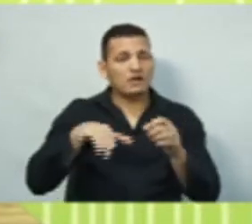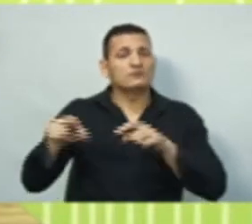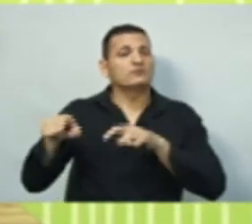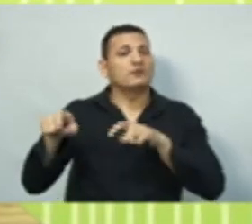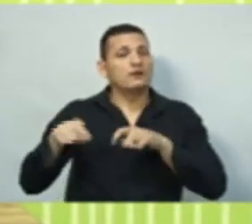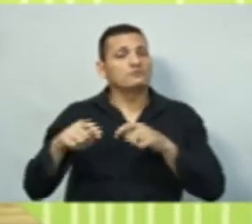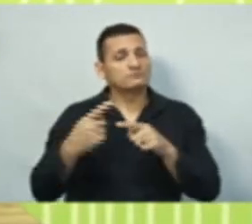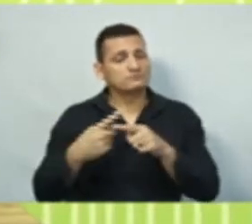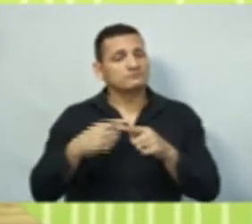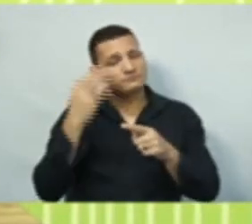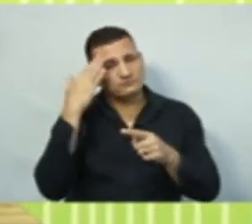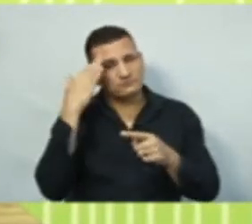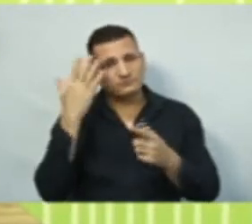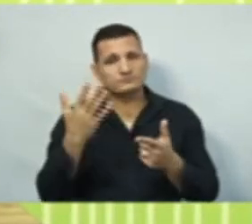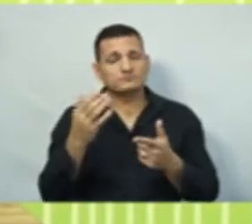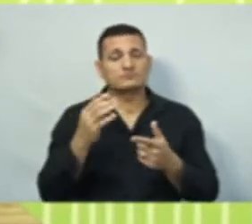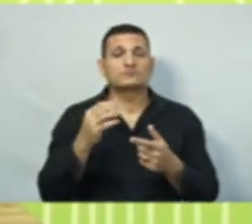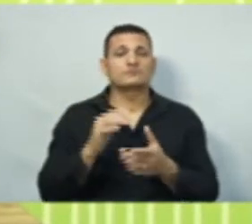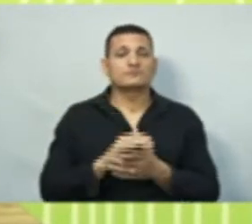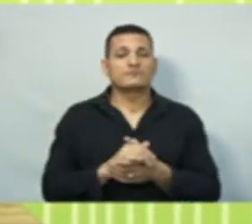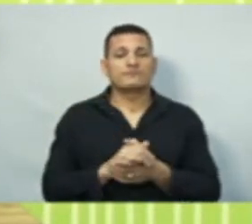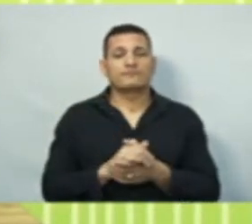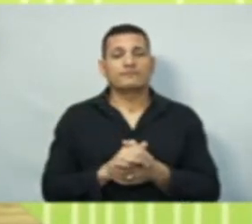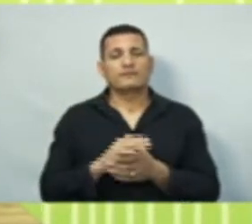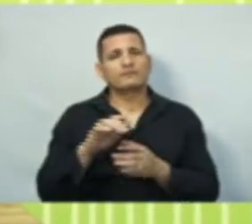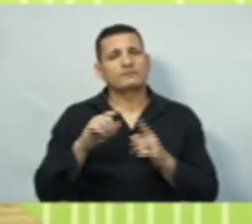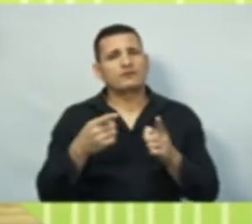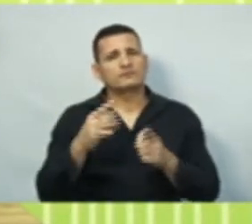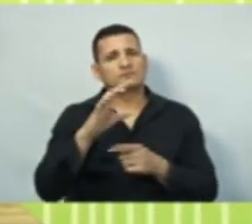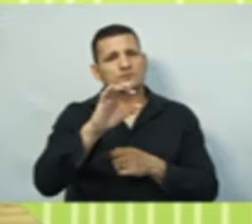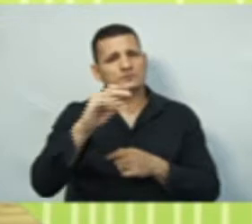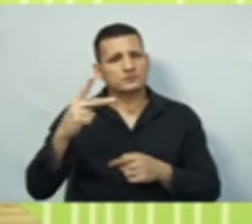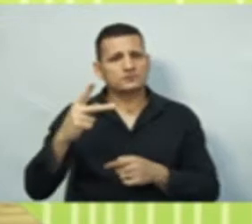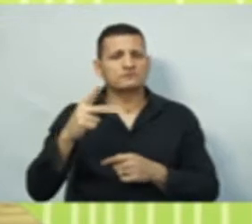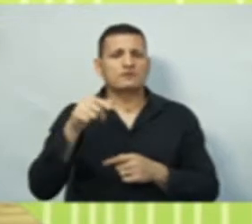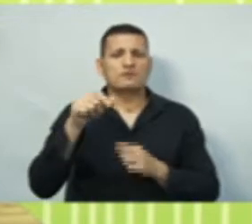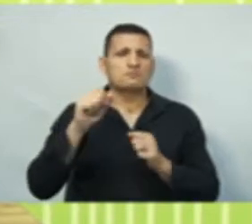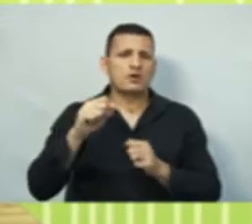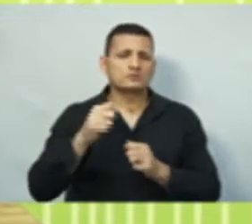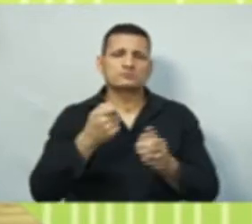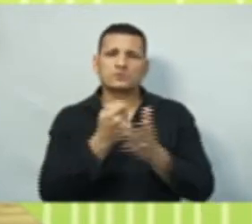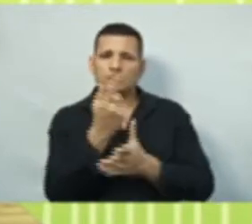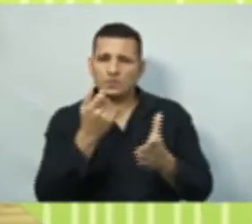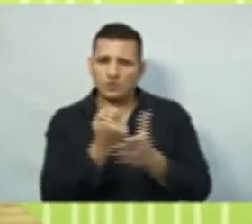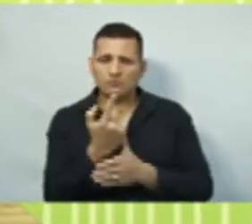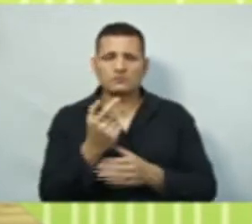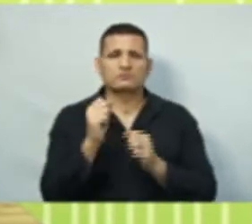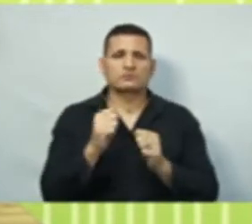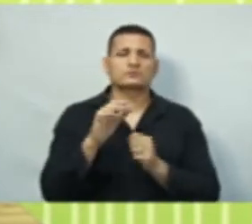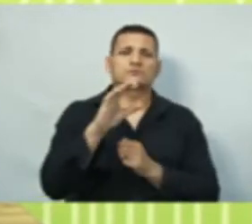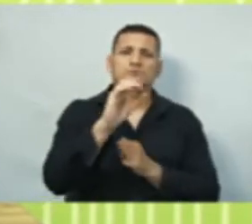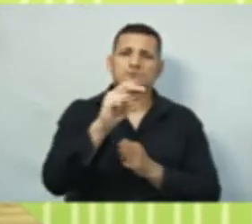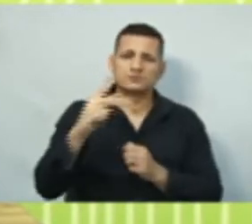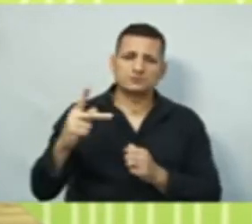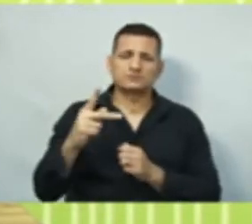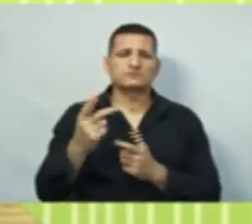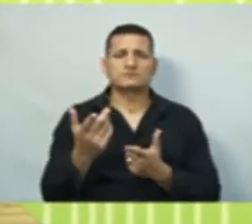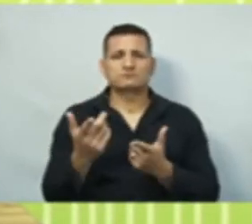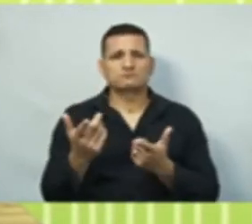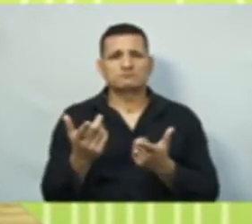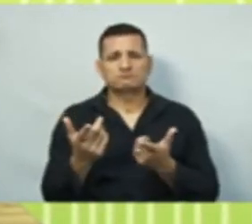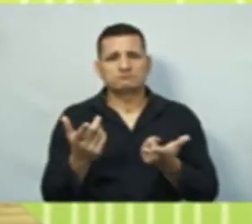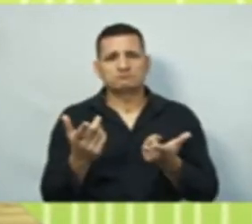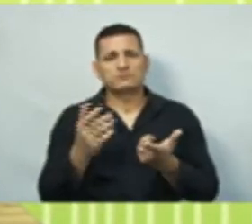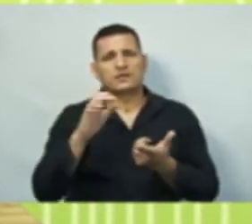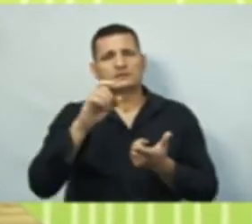com a zona rural. Mas a cooperativa pode ser de consumo, pode ser uma cooperativa especial, inclusive essa nem existe no estado